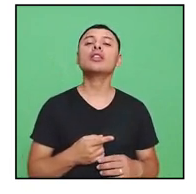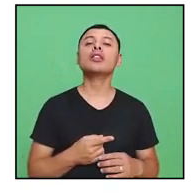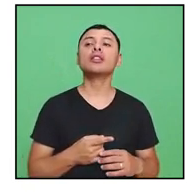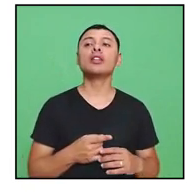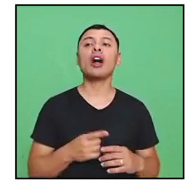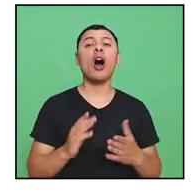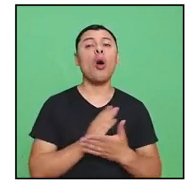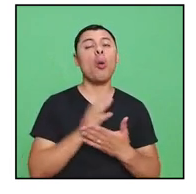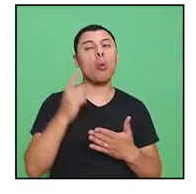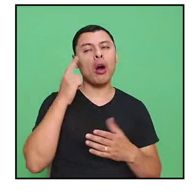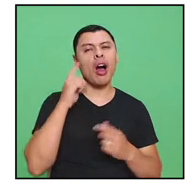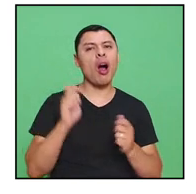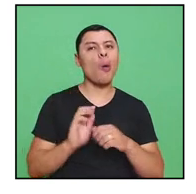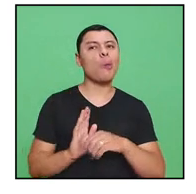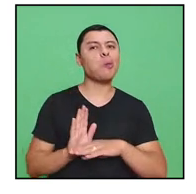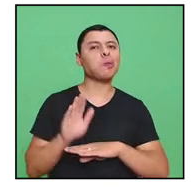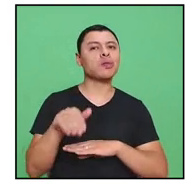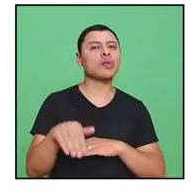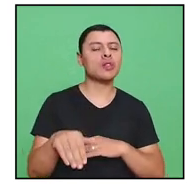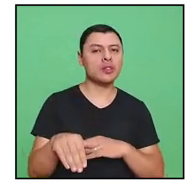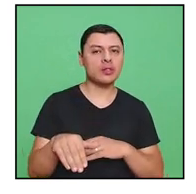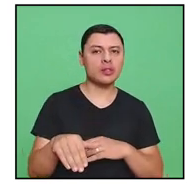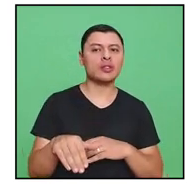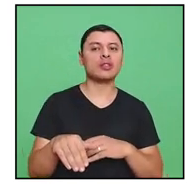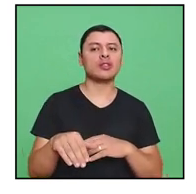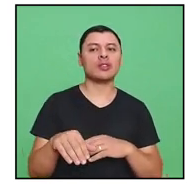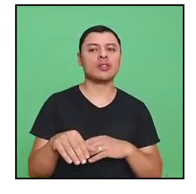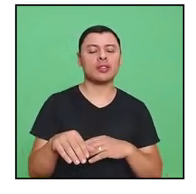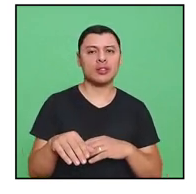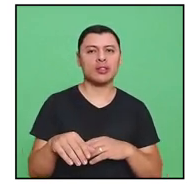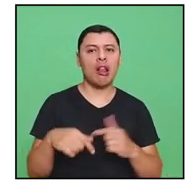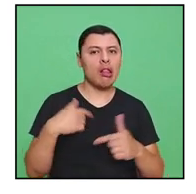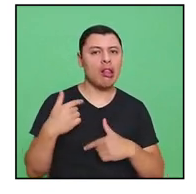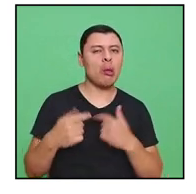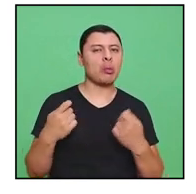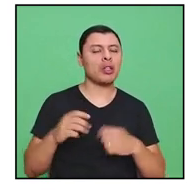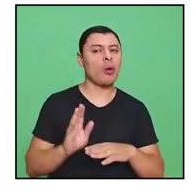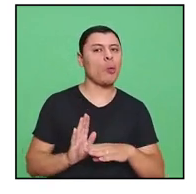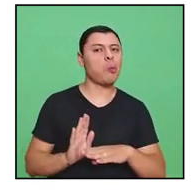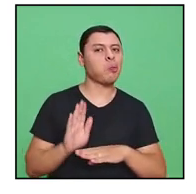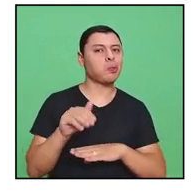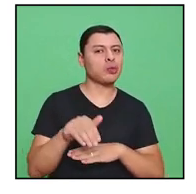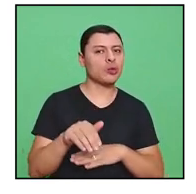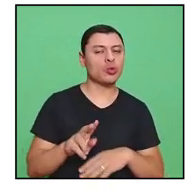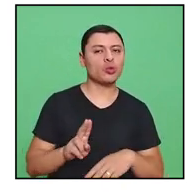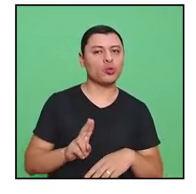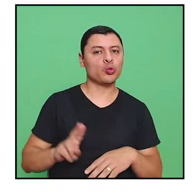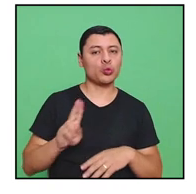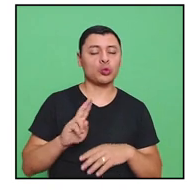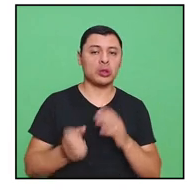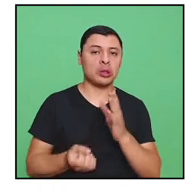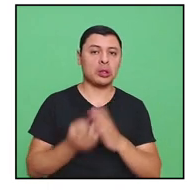atalhos não, esses desvios mesmo, né, que podem se dar a partir do estabelecimento desse token.